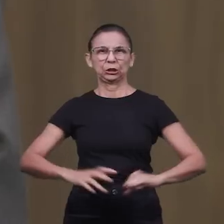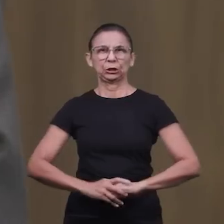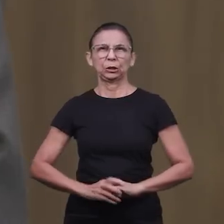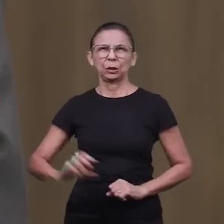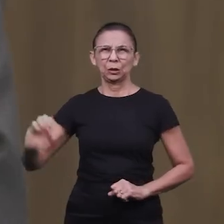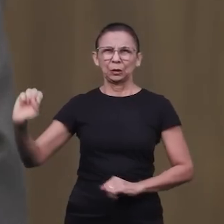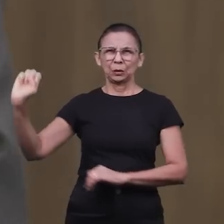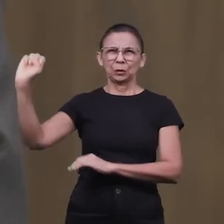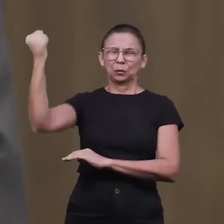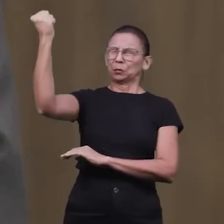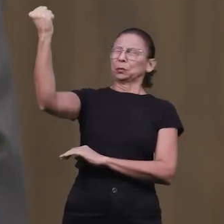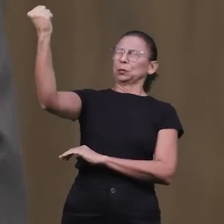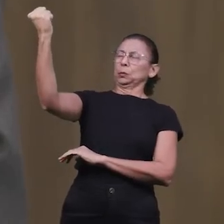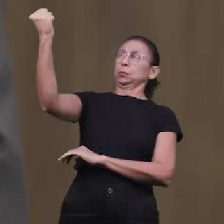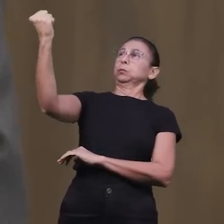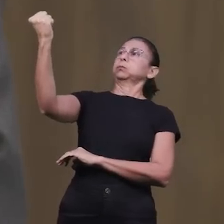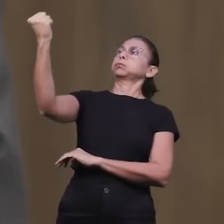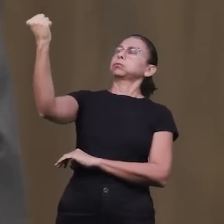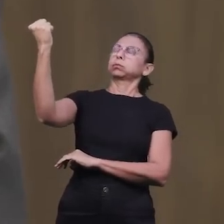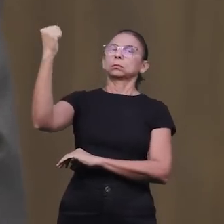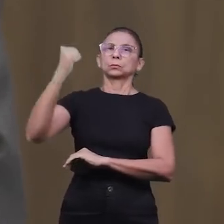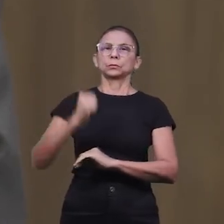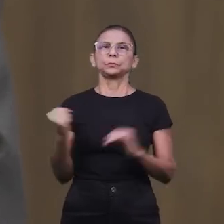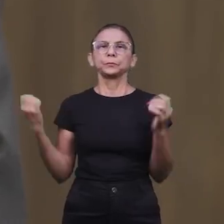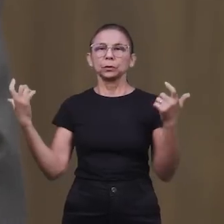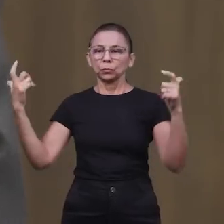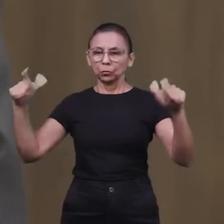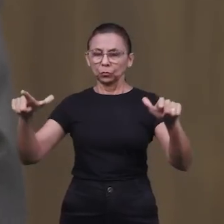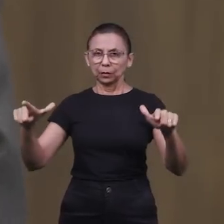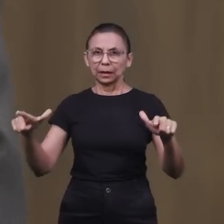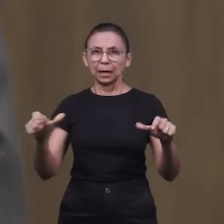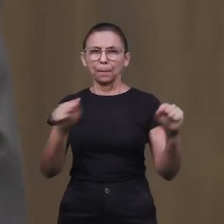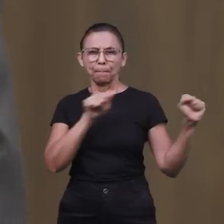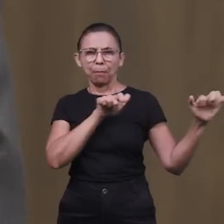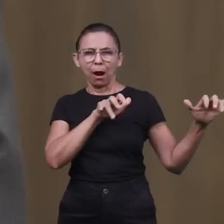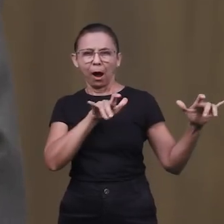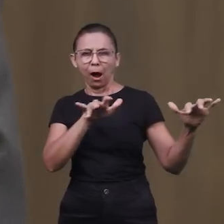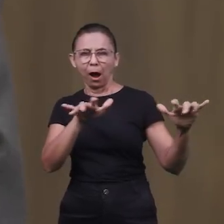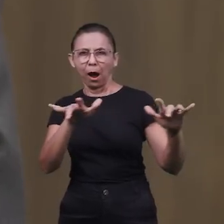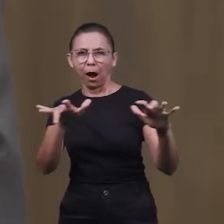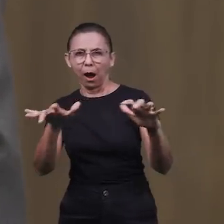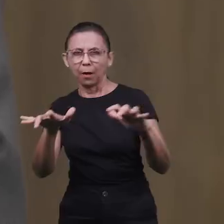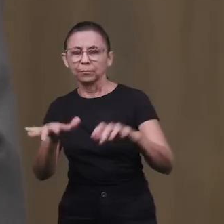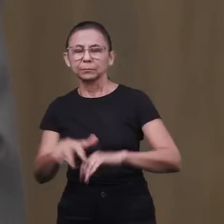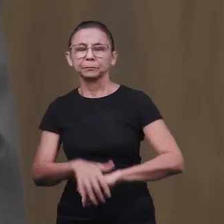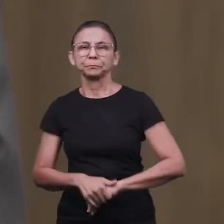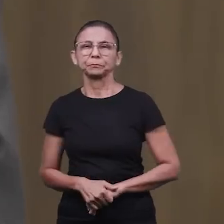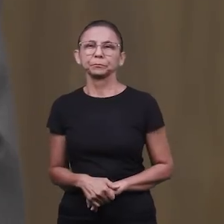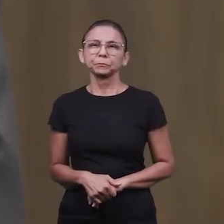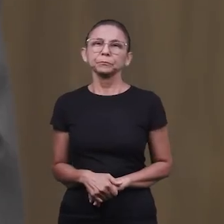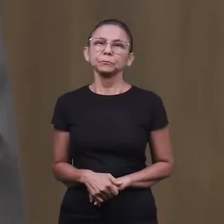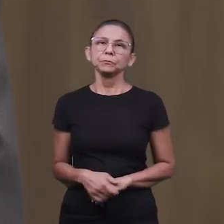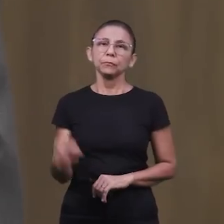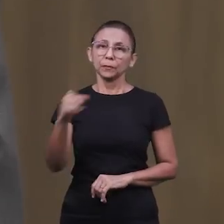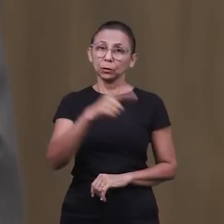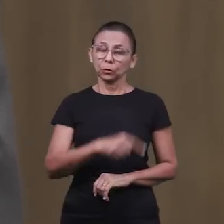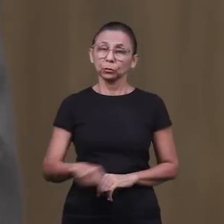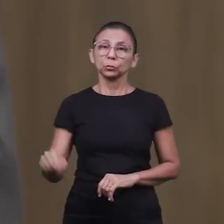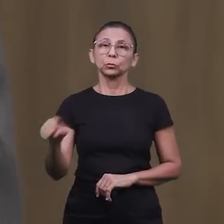grande o suficiente para caber todas as pessoas. E o rei requereu